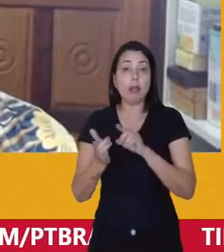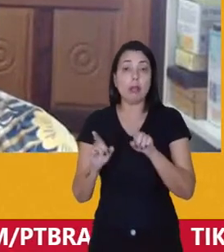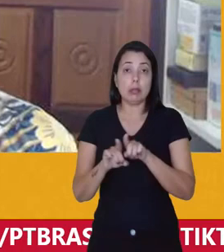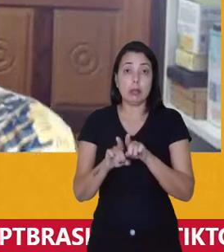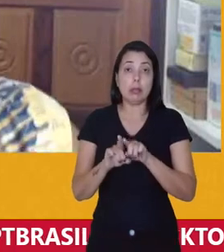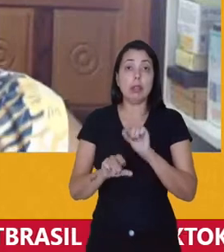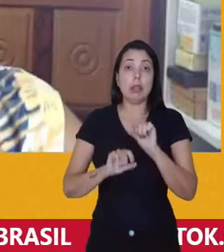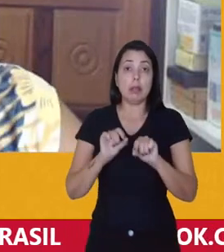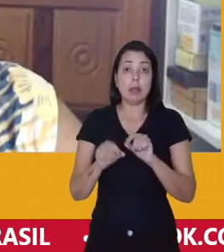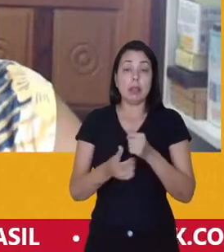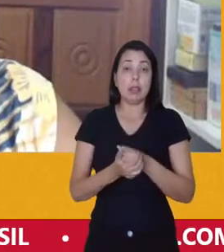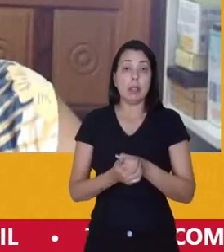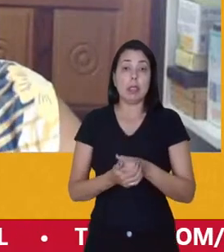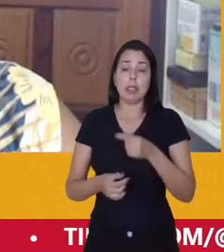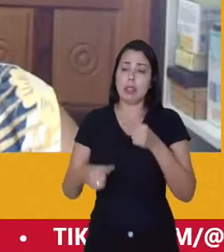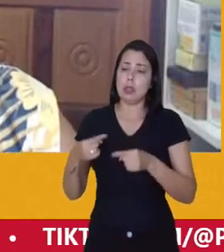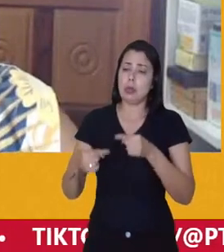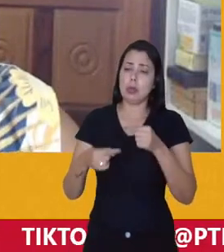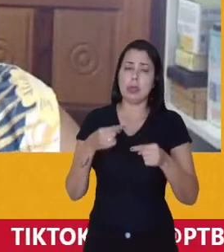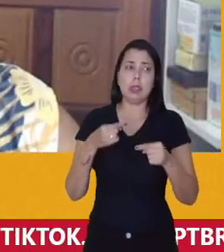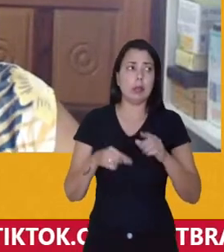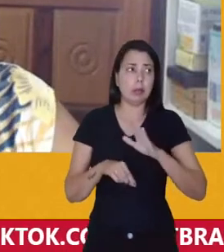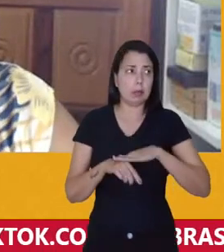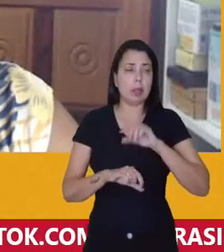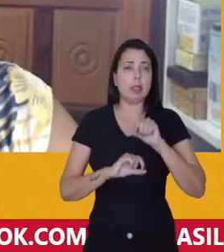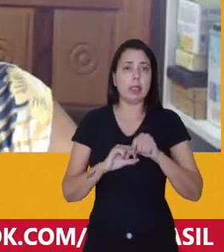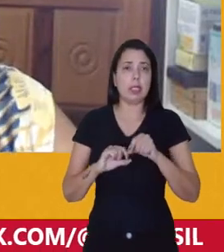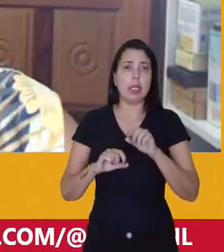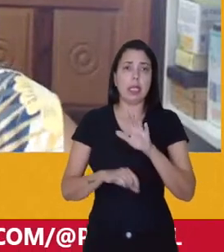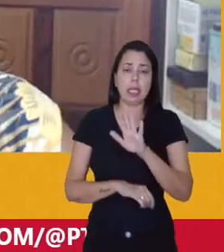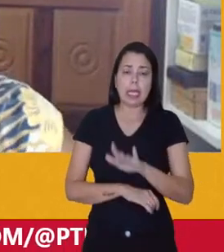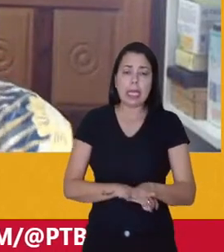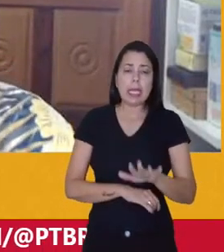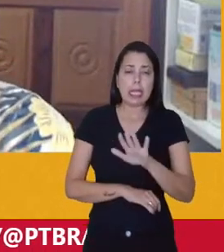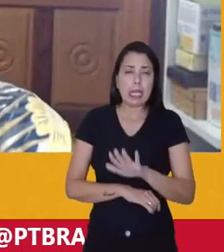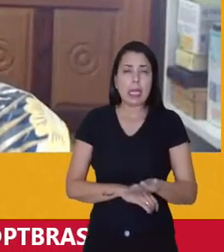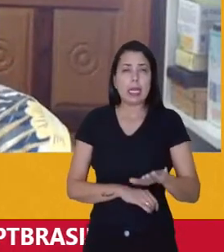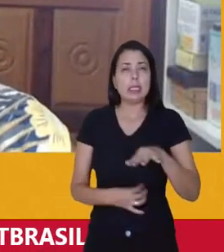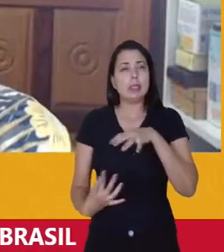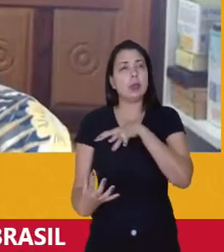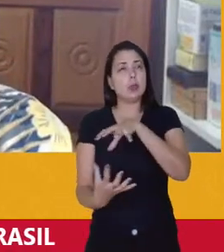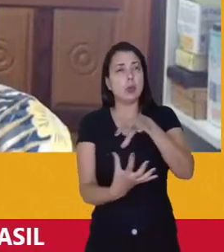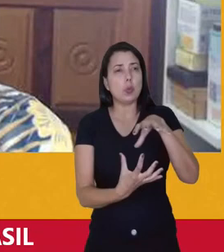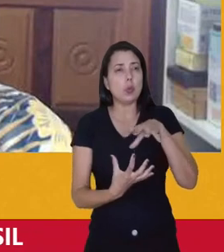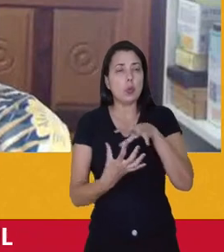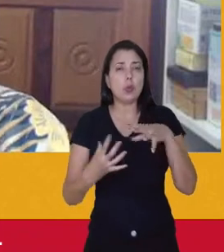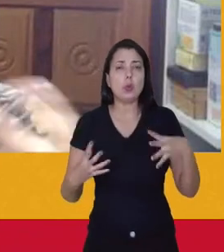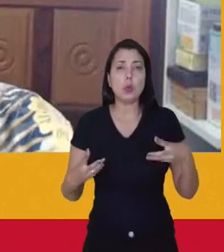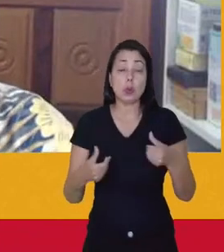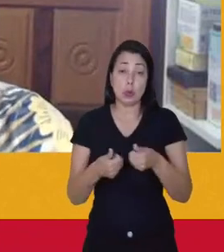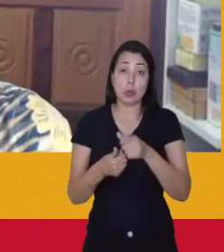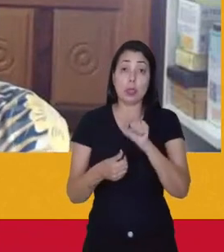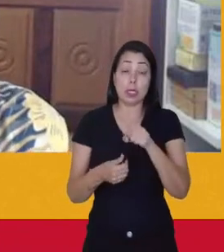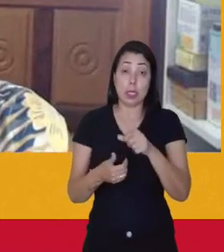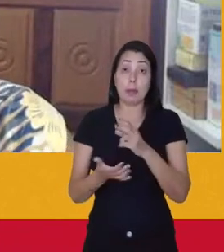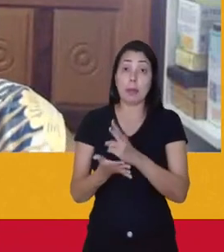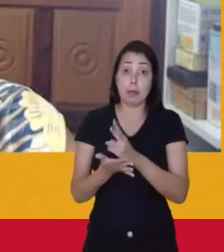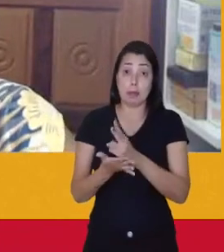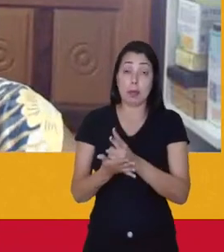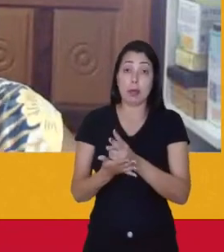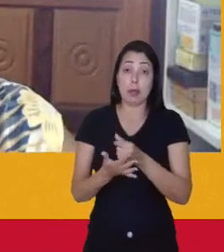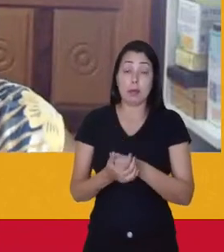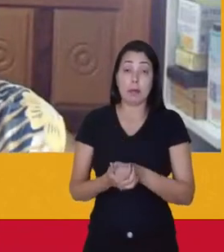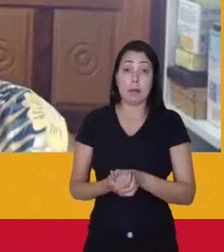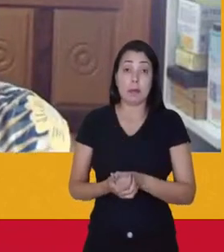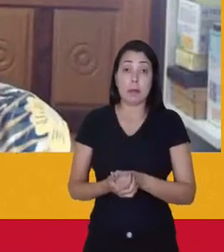porque a discussão era mais de uma criança universal, se é que eu posso dizer assim, né? Mesmo que lutássemos por